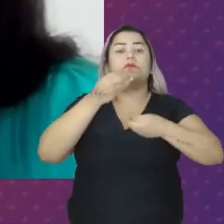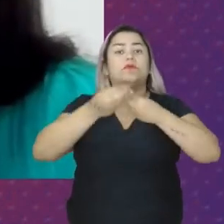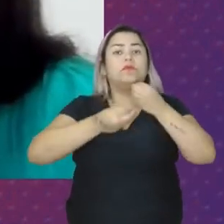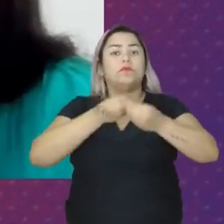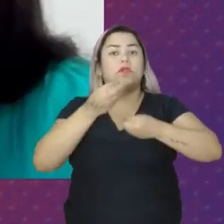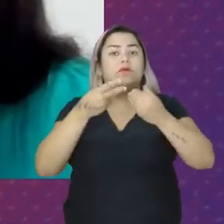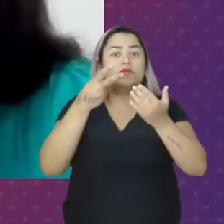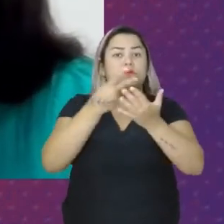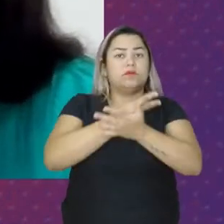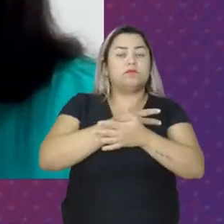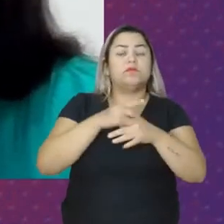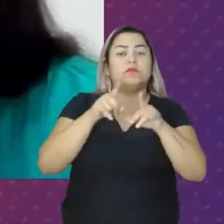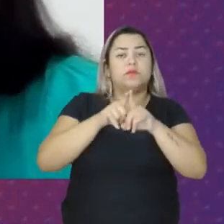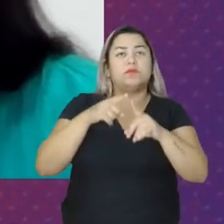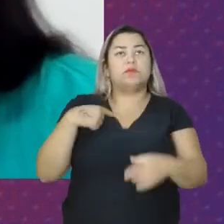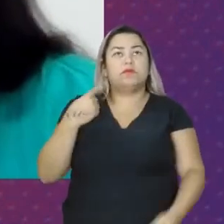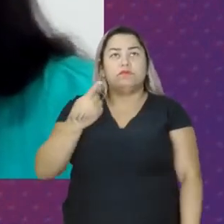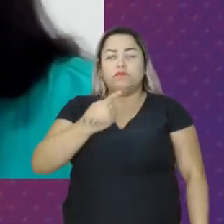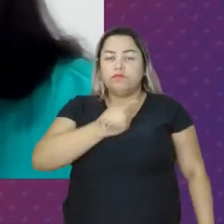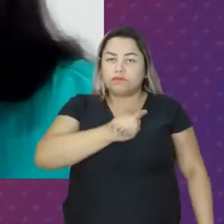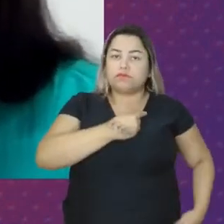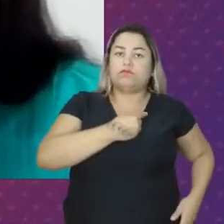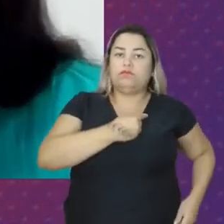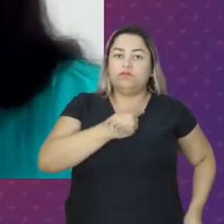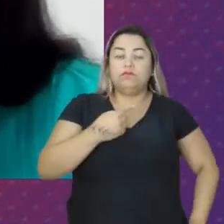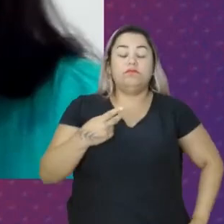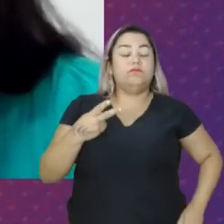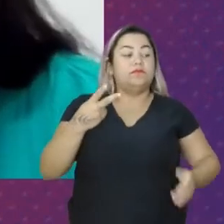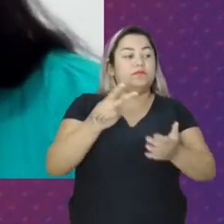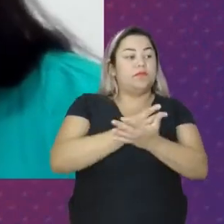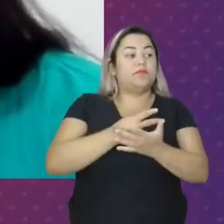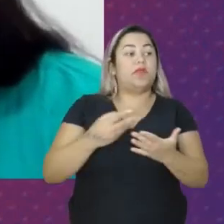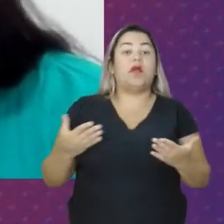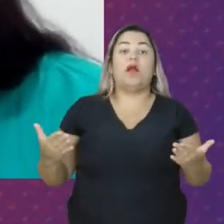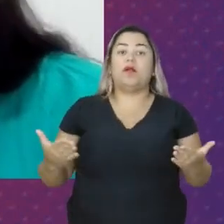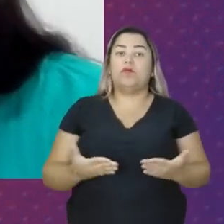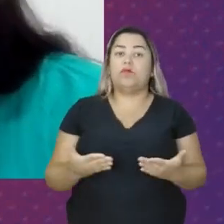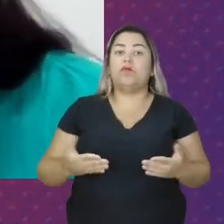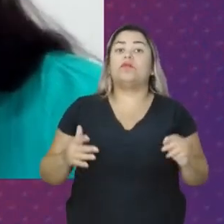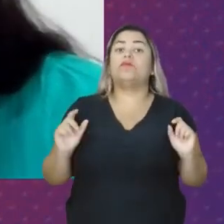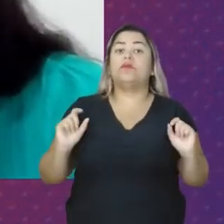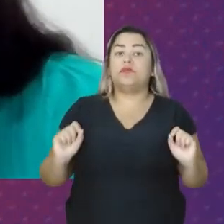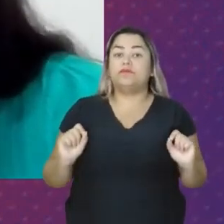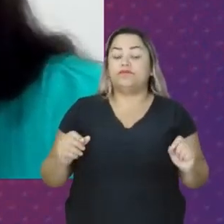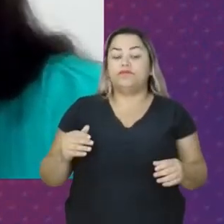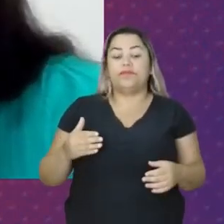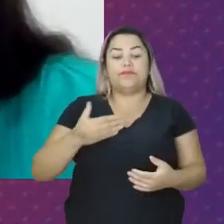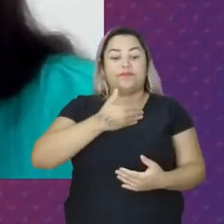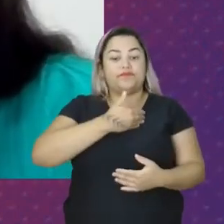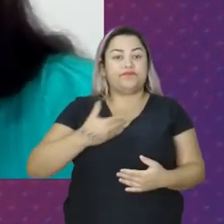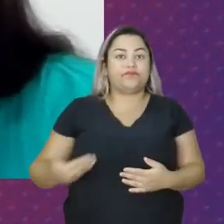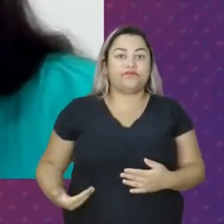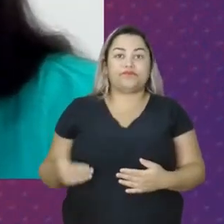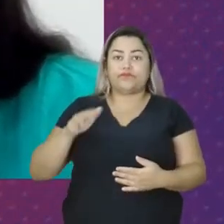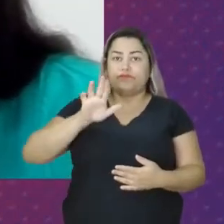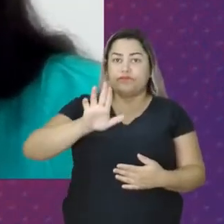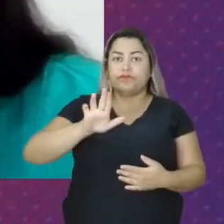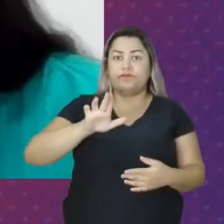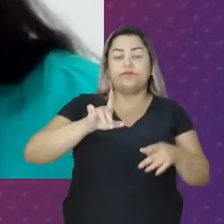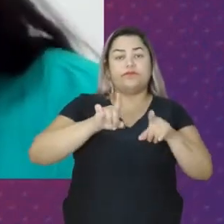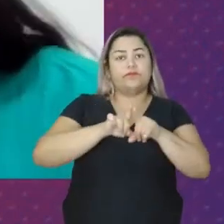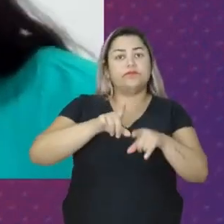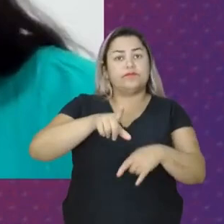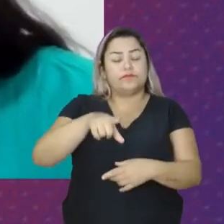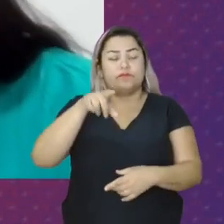ela surgiu, os momentos que nós passamos e essa fase atual. Do governo Lula reeleito pela